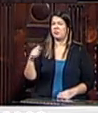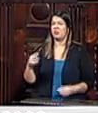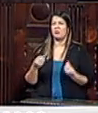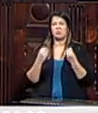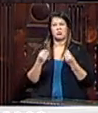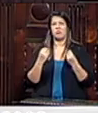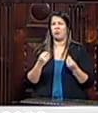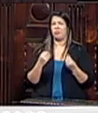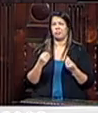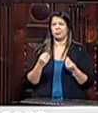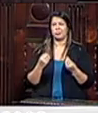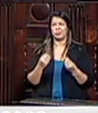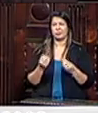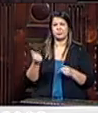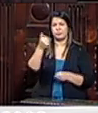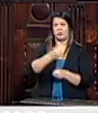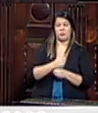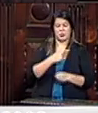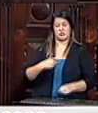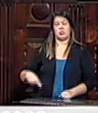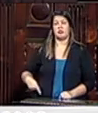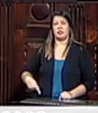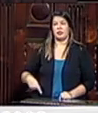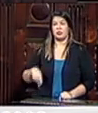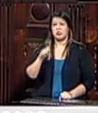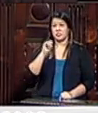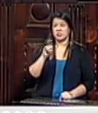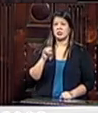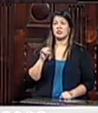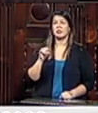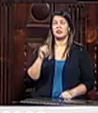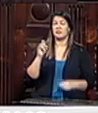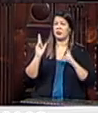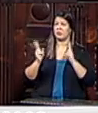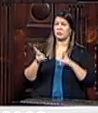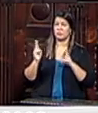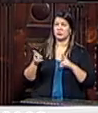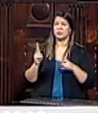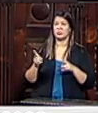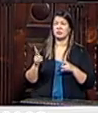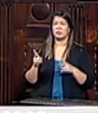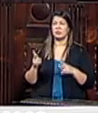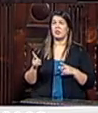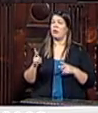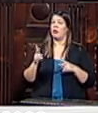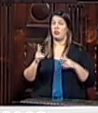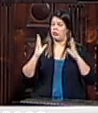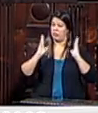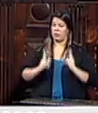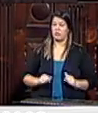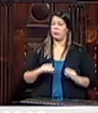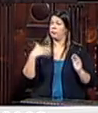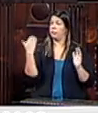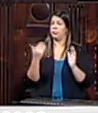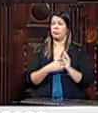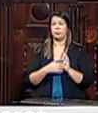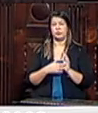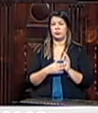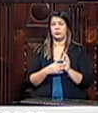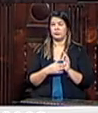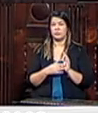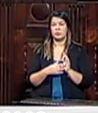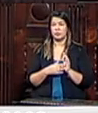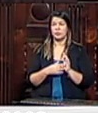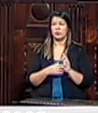apenas substituir o presidente da República. Se vai se passar a limpo, que se passe a limpo tudo, do goleiro ao ponto esquerda,